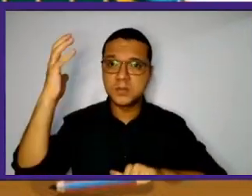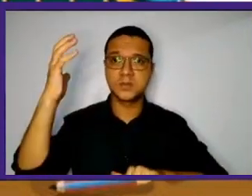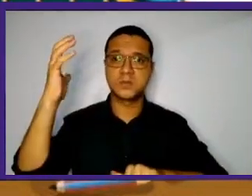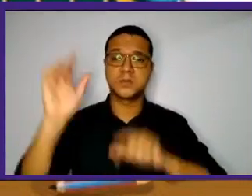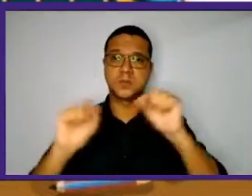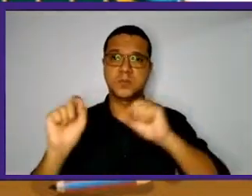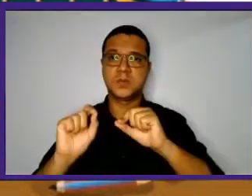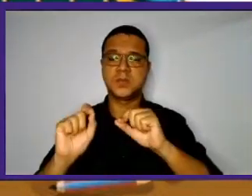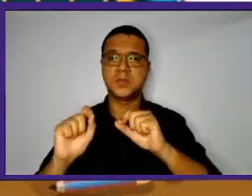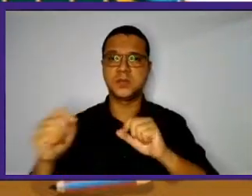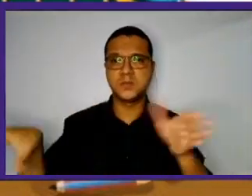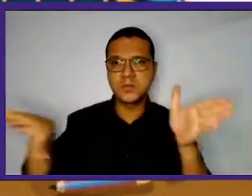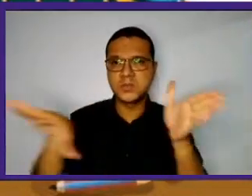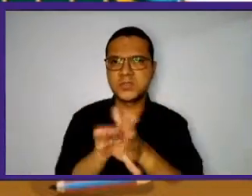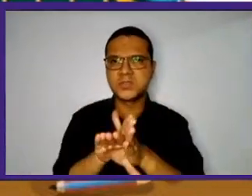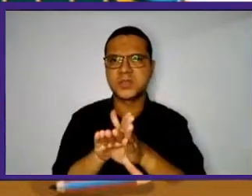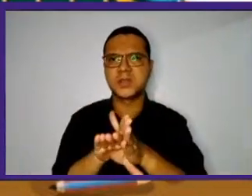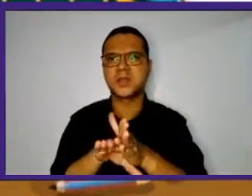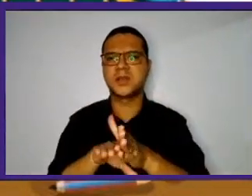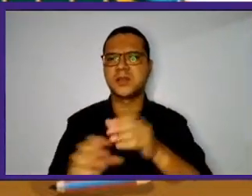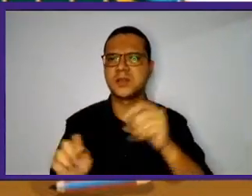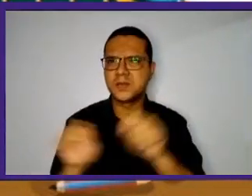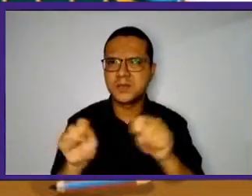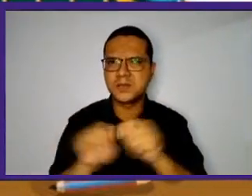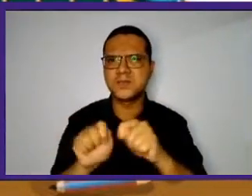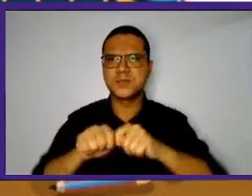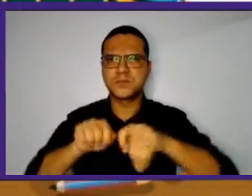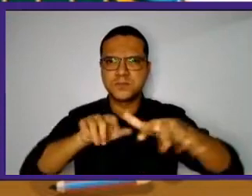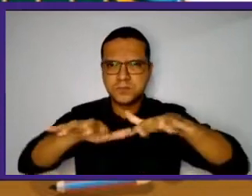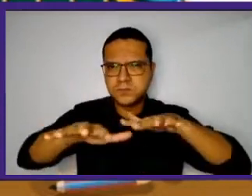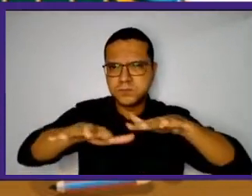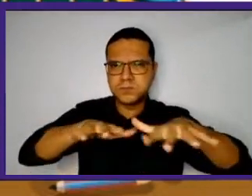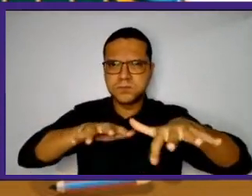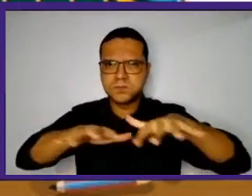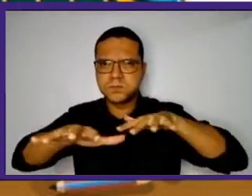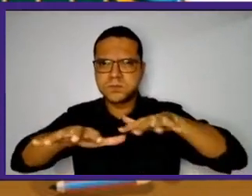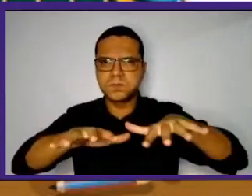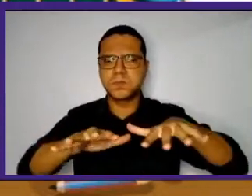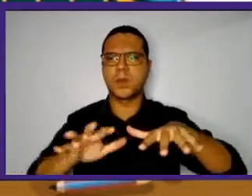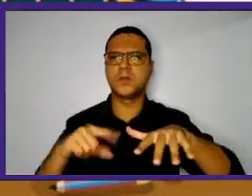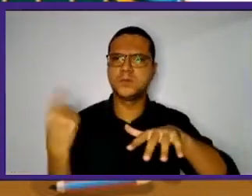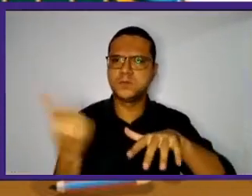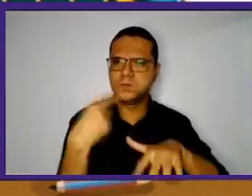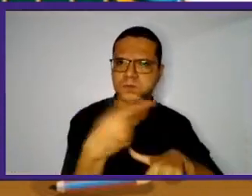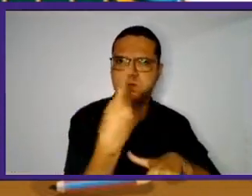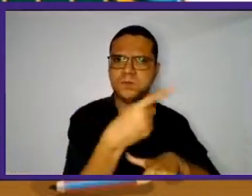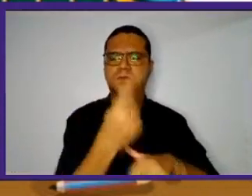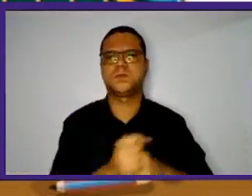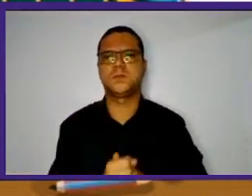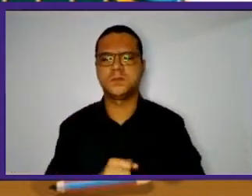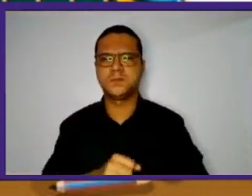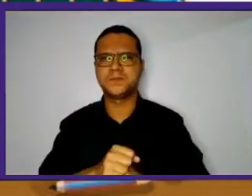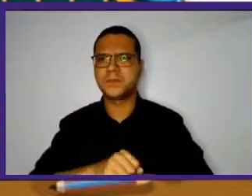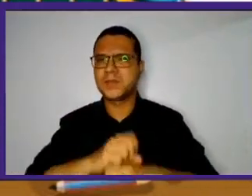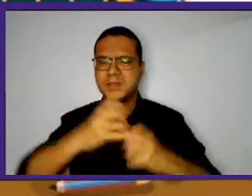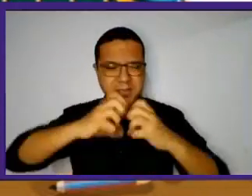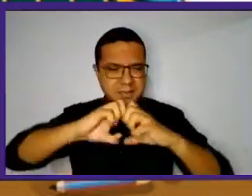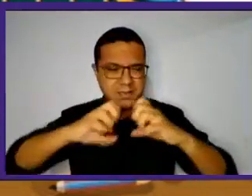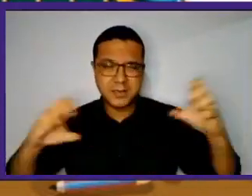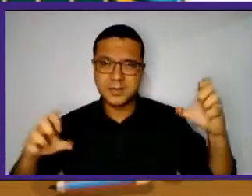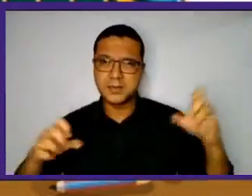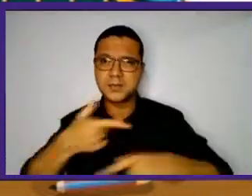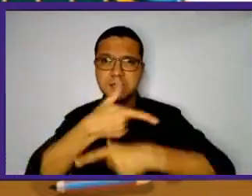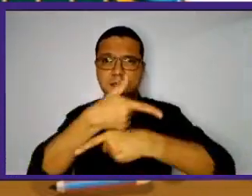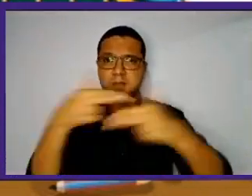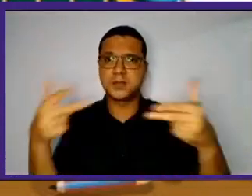vem causa terremotos, causa tufões e grandes desastres naturais, que na verdade, infelizmente,